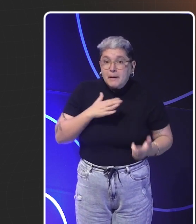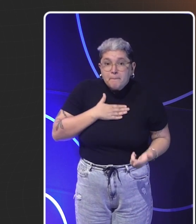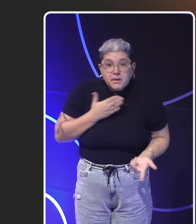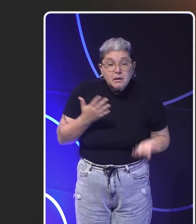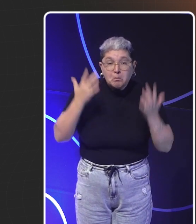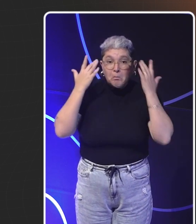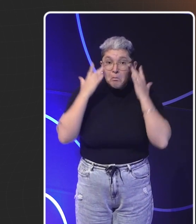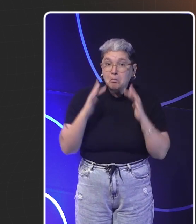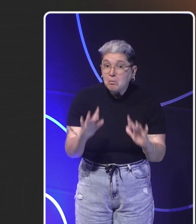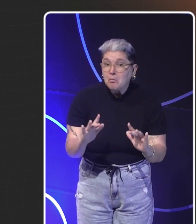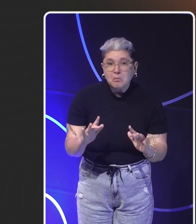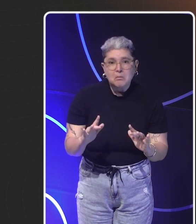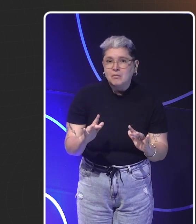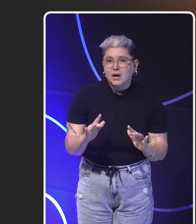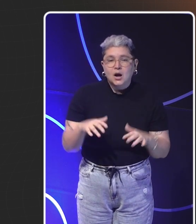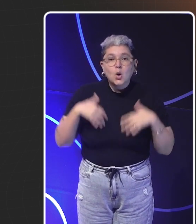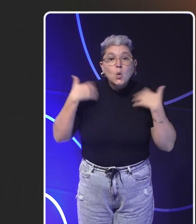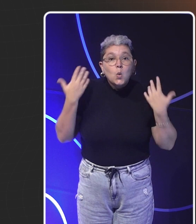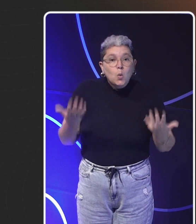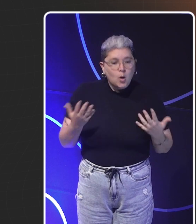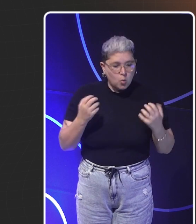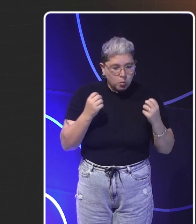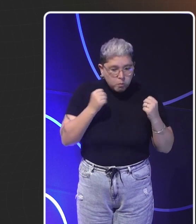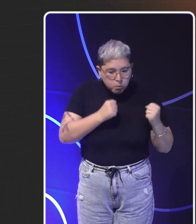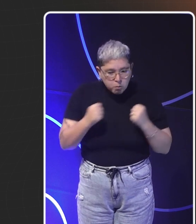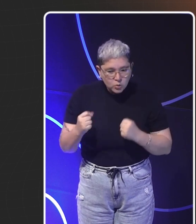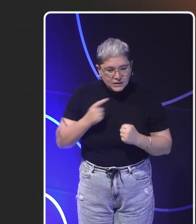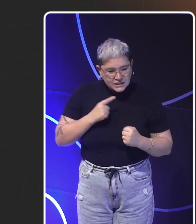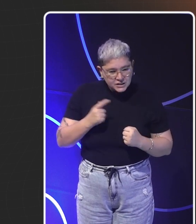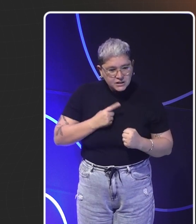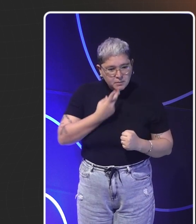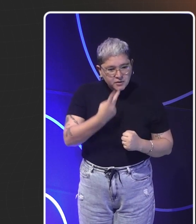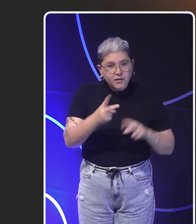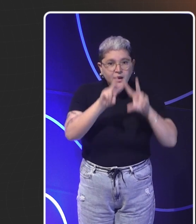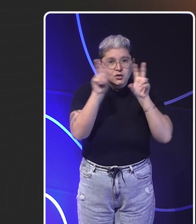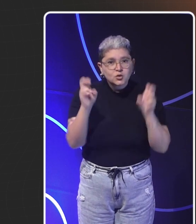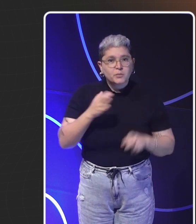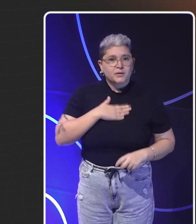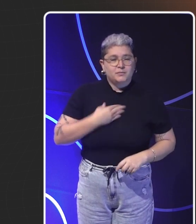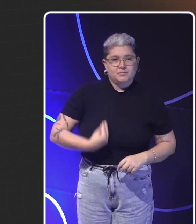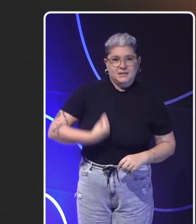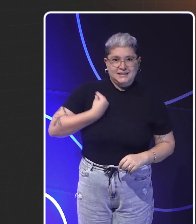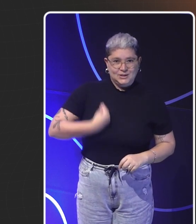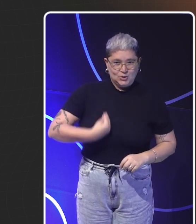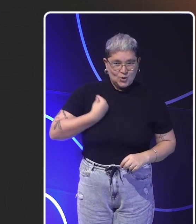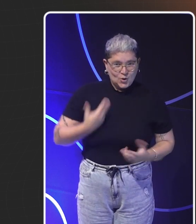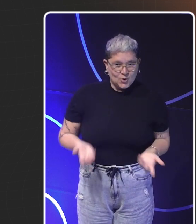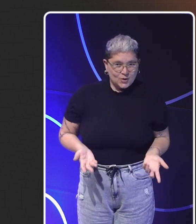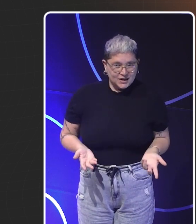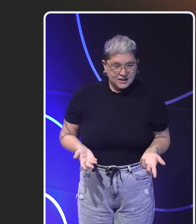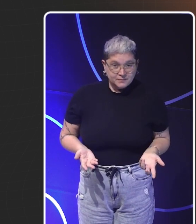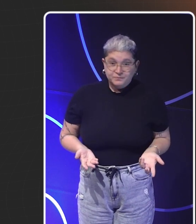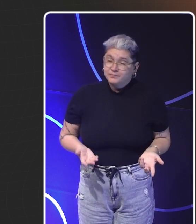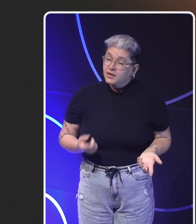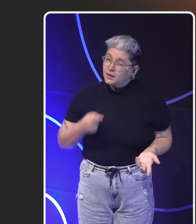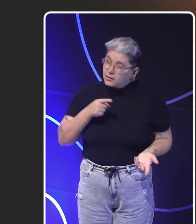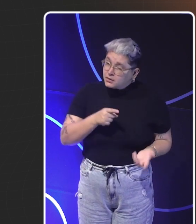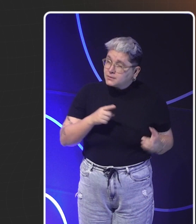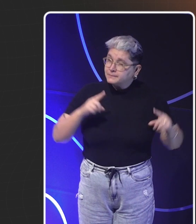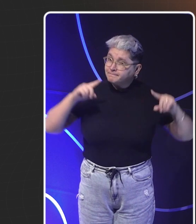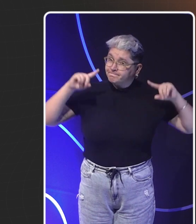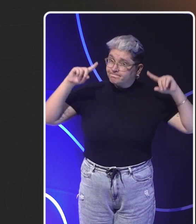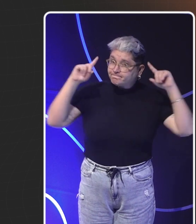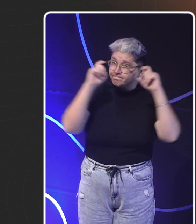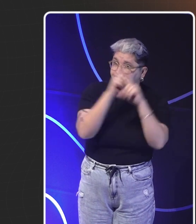tinha poder para poder falar da minha própria história. E eu acho que isso é uma coisa muito dura que pessoas